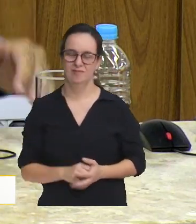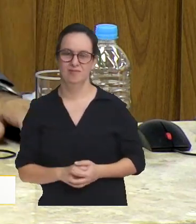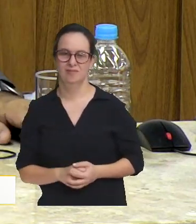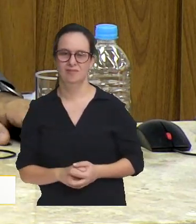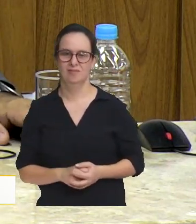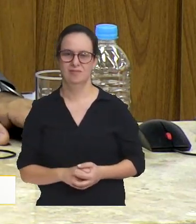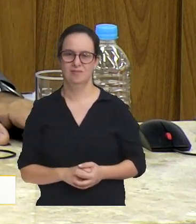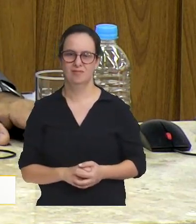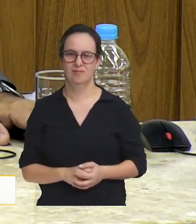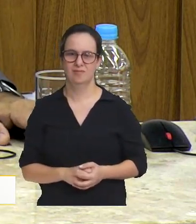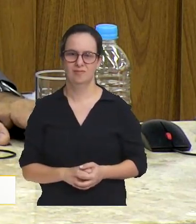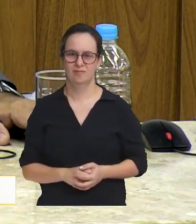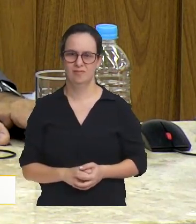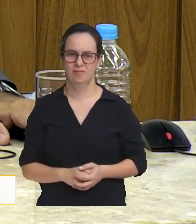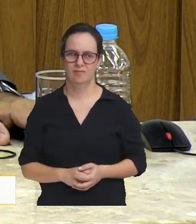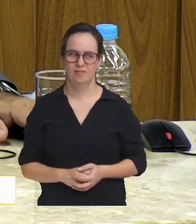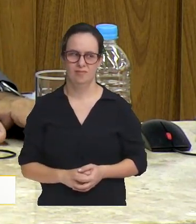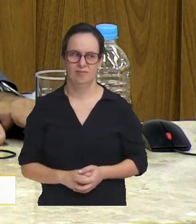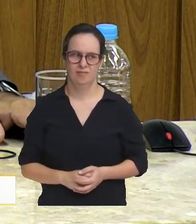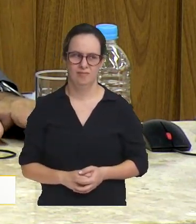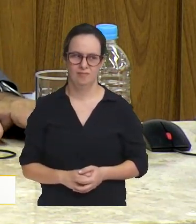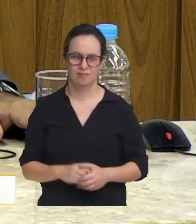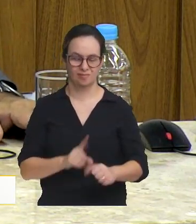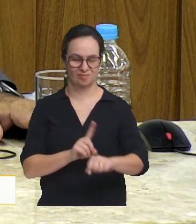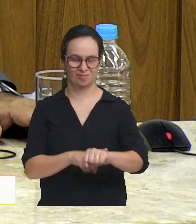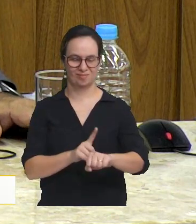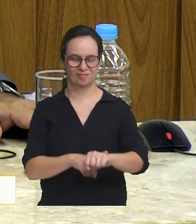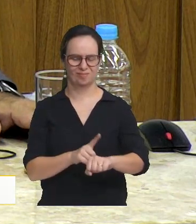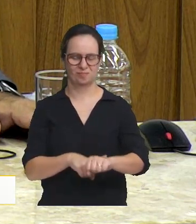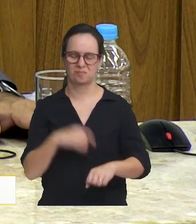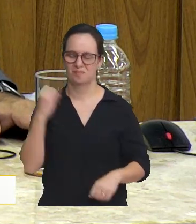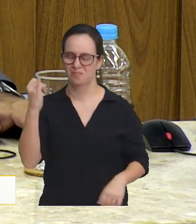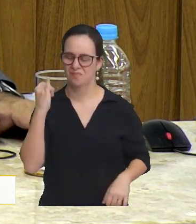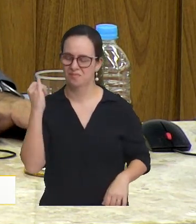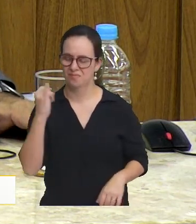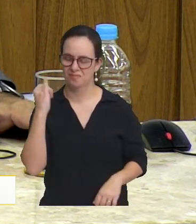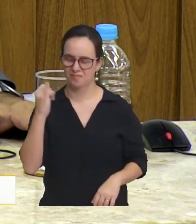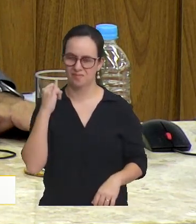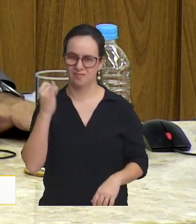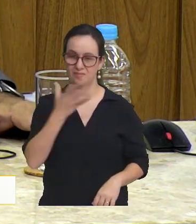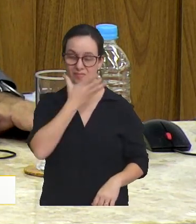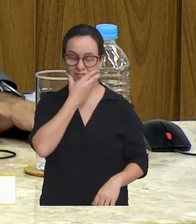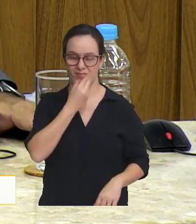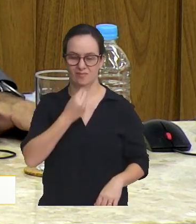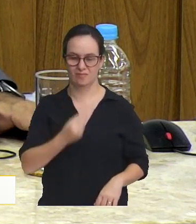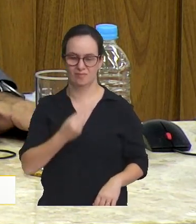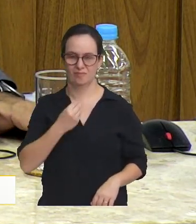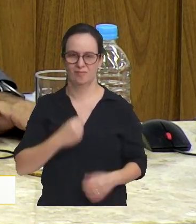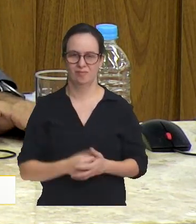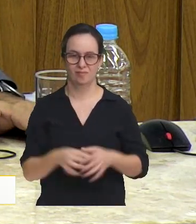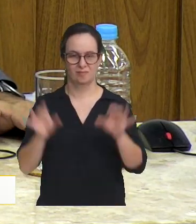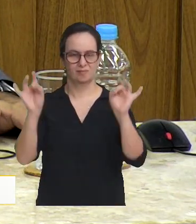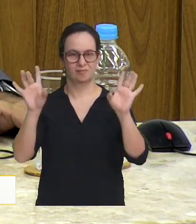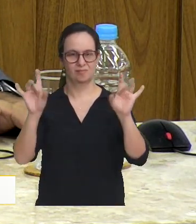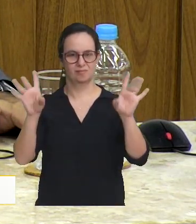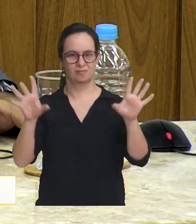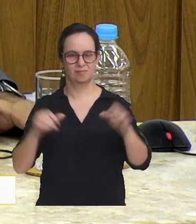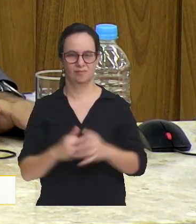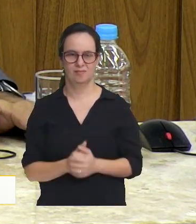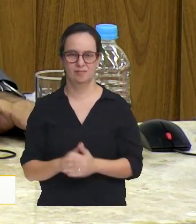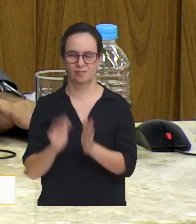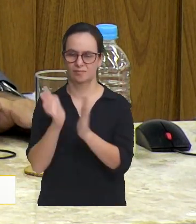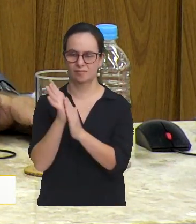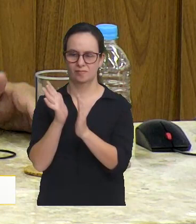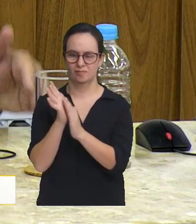momento, o tão valoroso o homem que era o senhor Adolfo. Parabéns a vocês, e